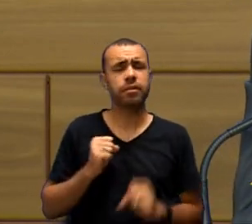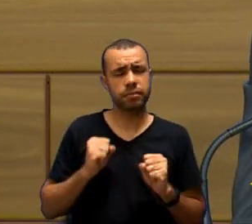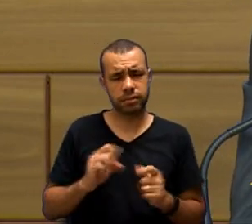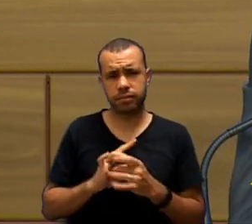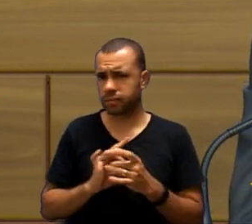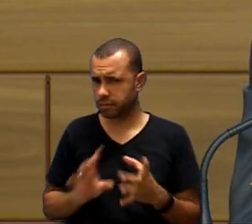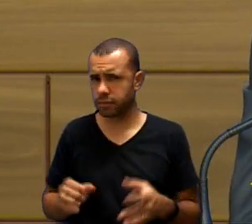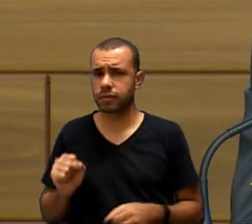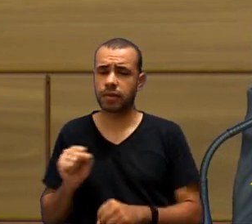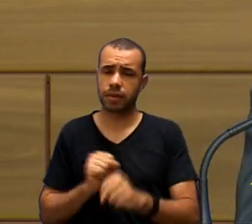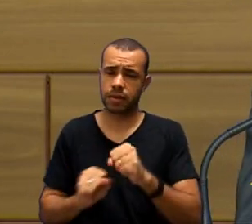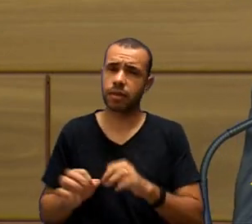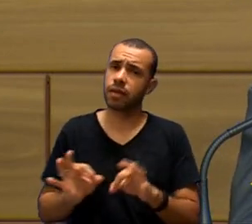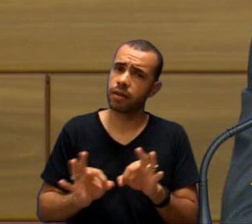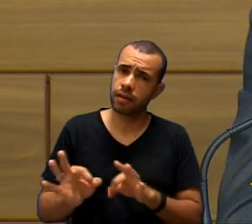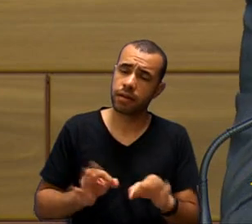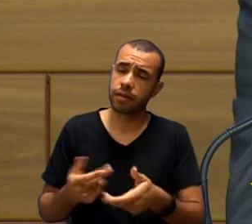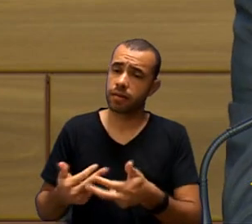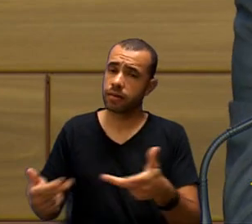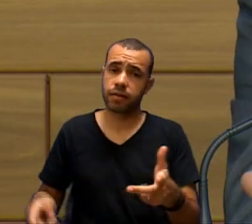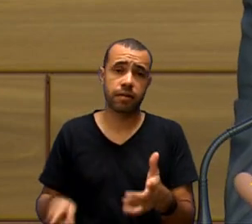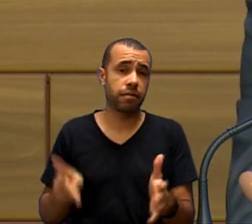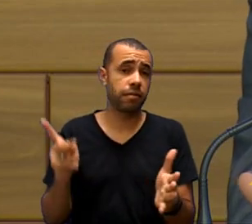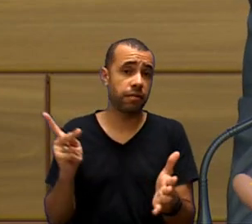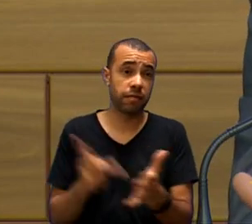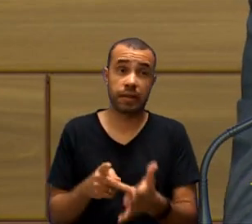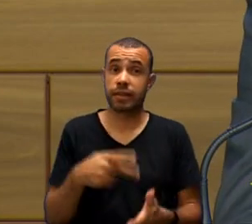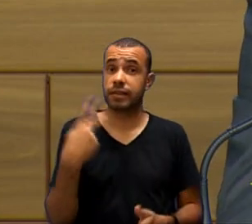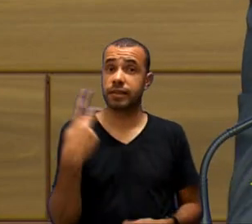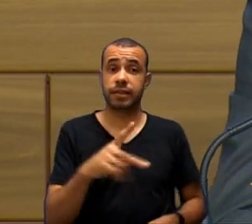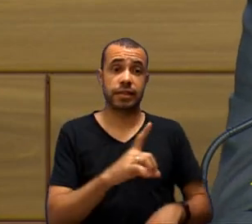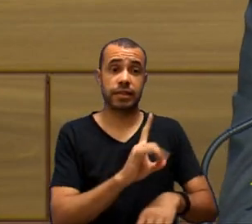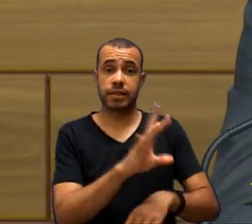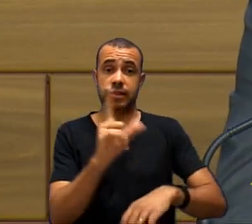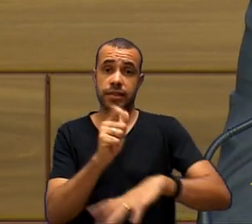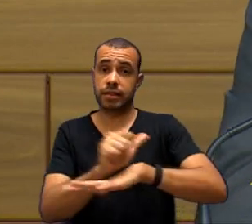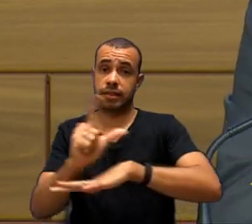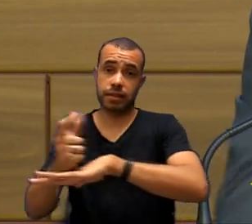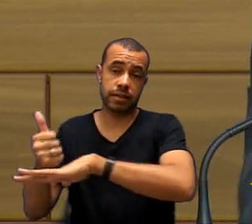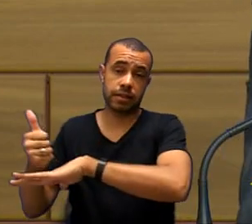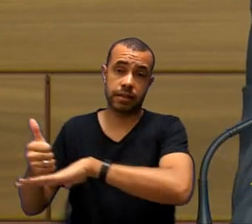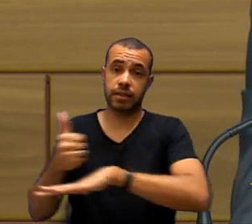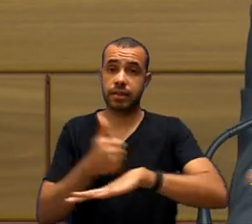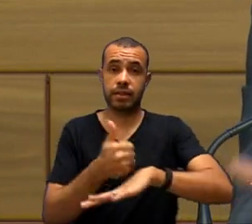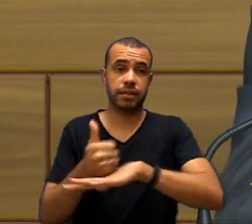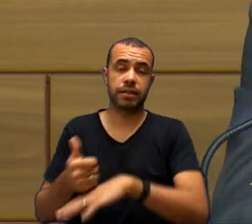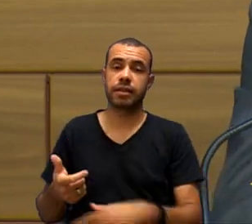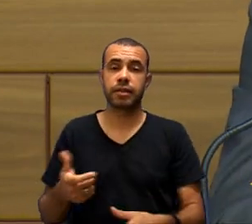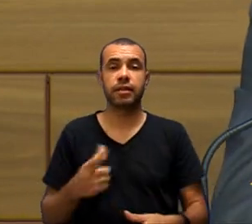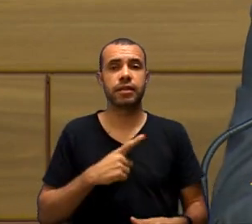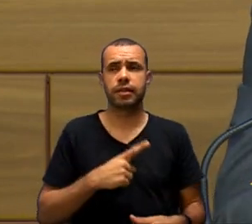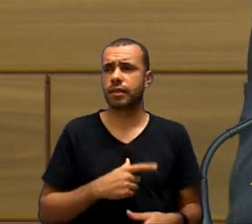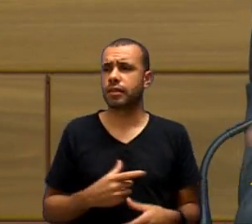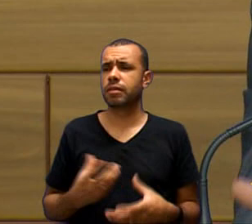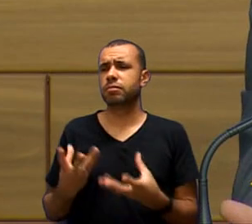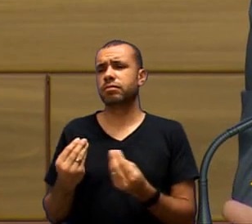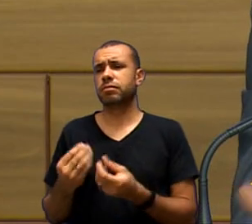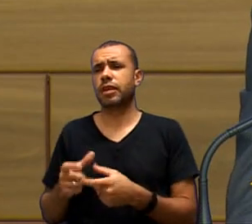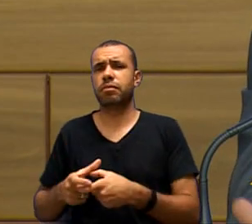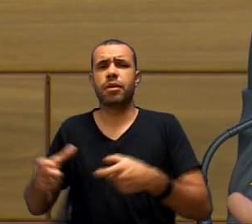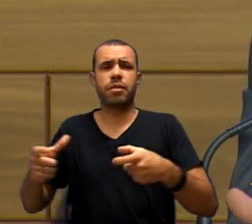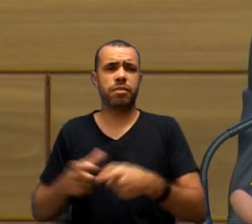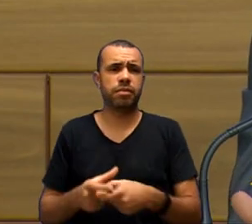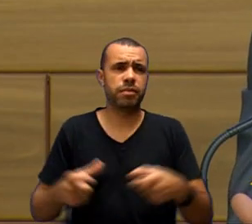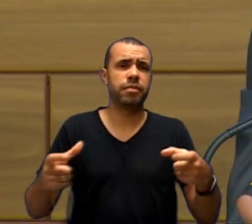realidade daquela secretaria, né? Já ocorreu muitas essas suplementações, né, transformações